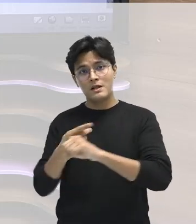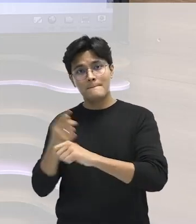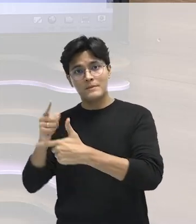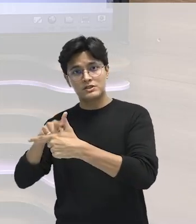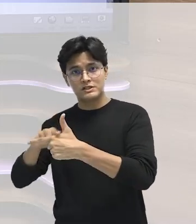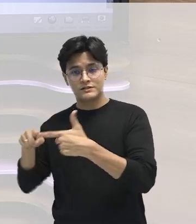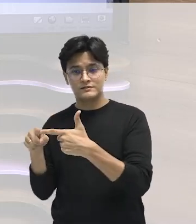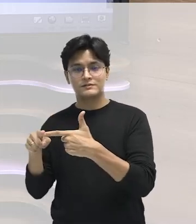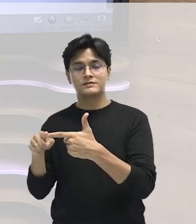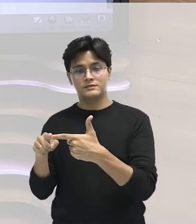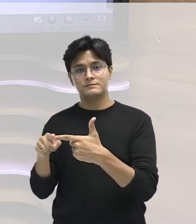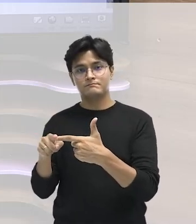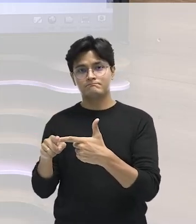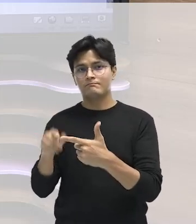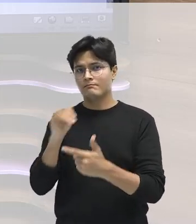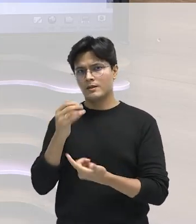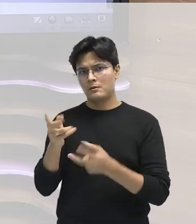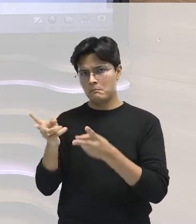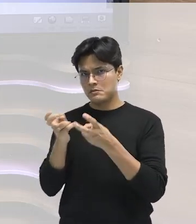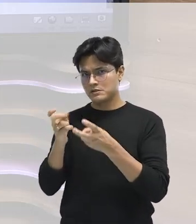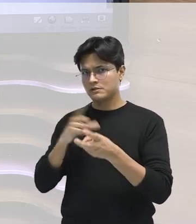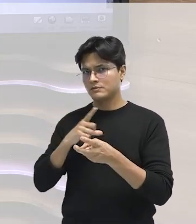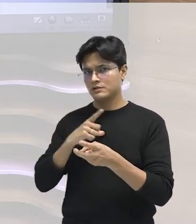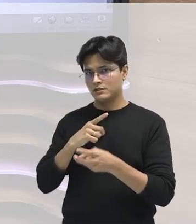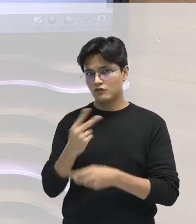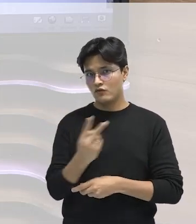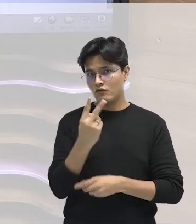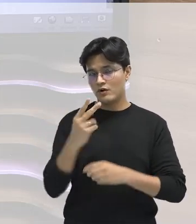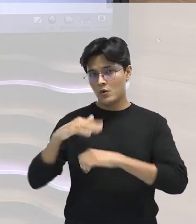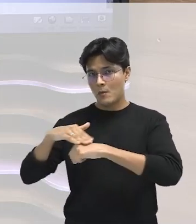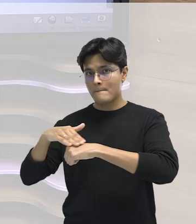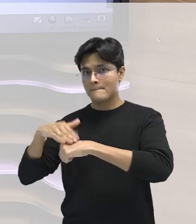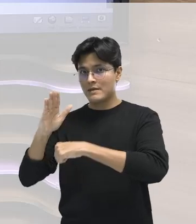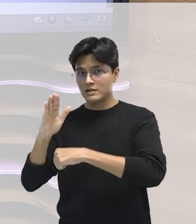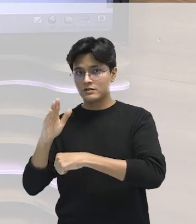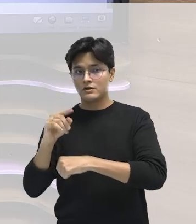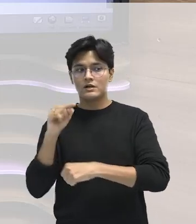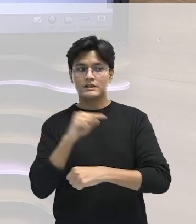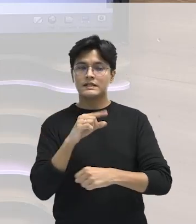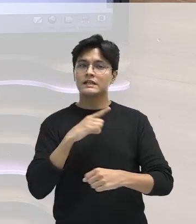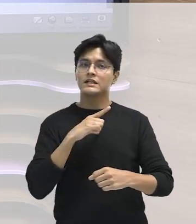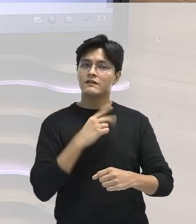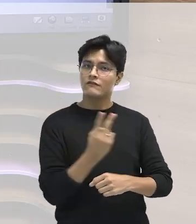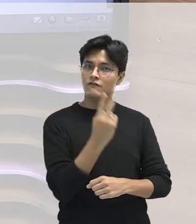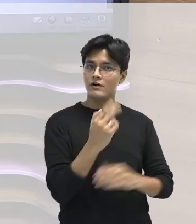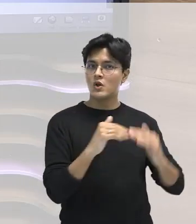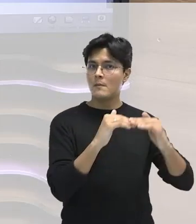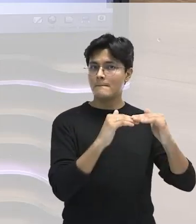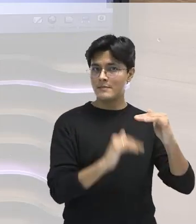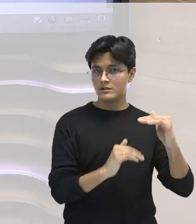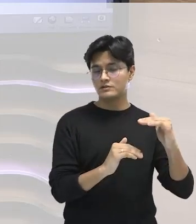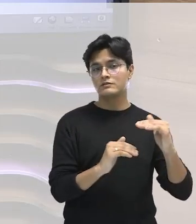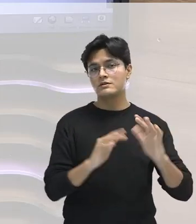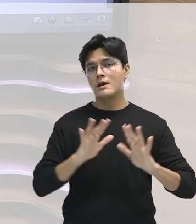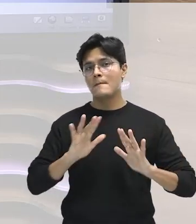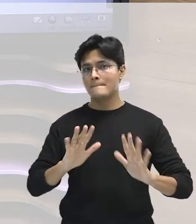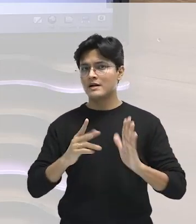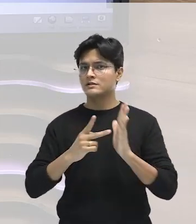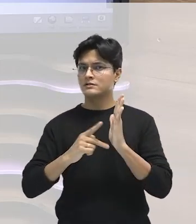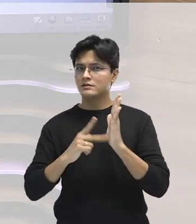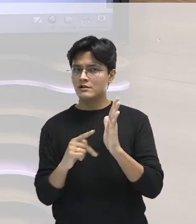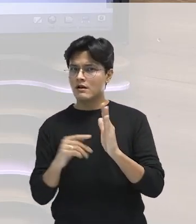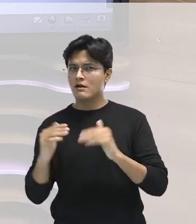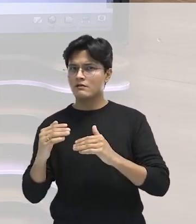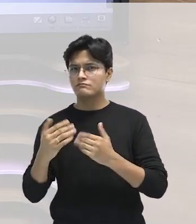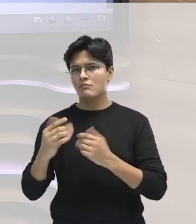número maior aqui, na sequência é o 9, né? E o menor é o 6. Mas nem por isso a nota ficou nem muito baixa nem